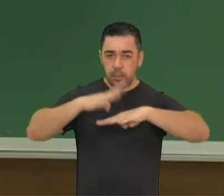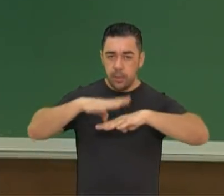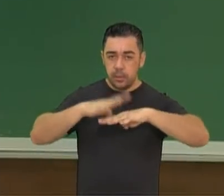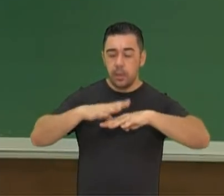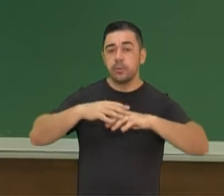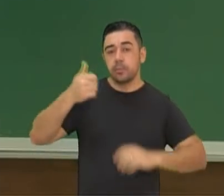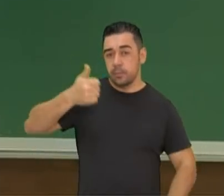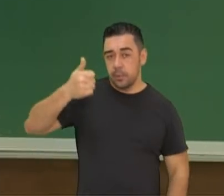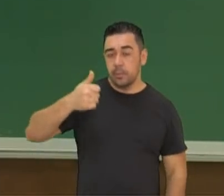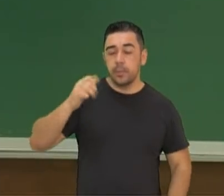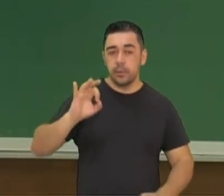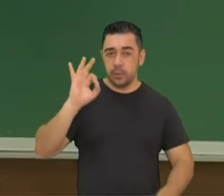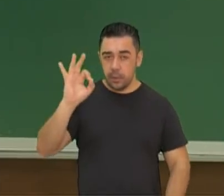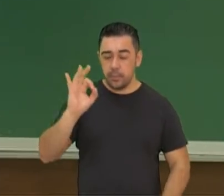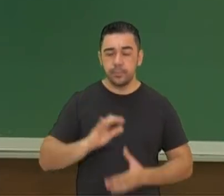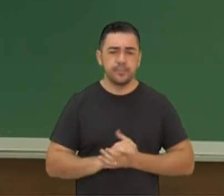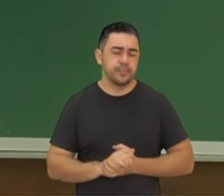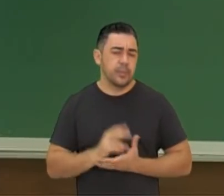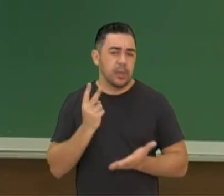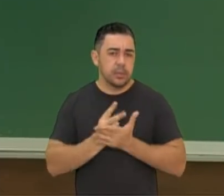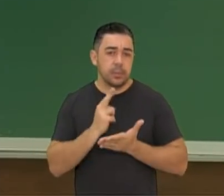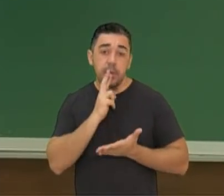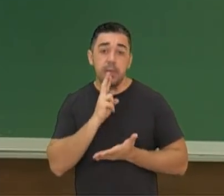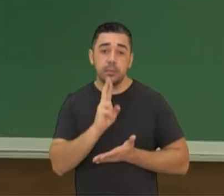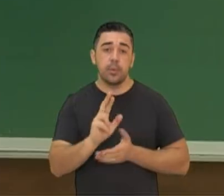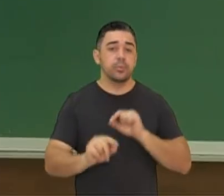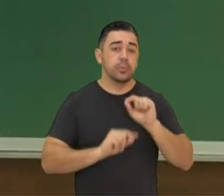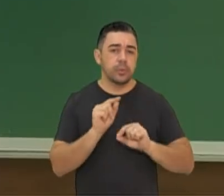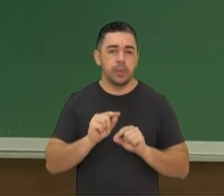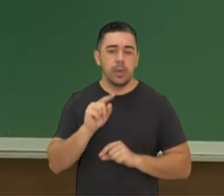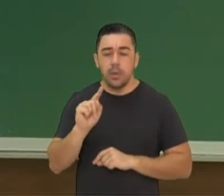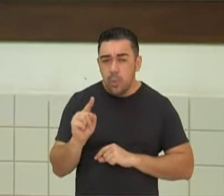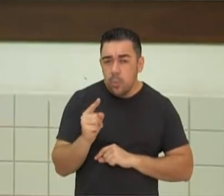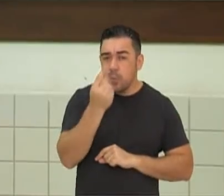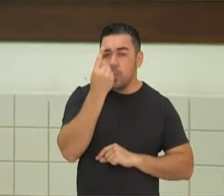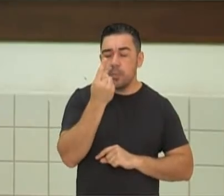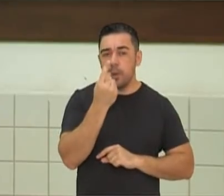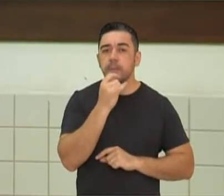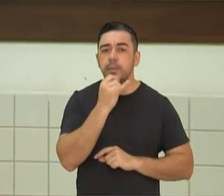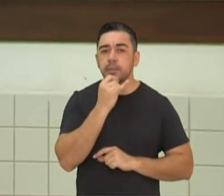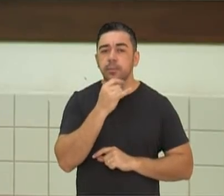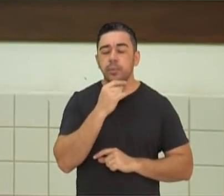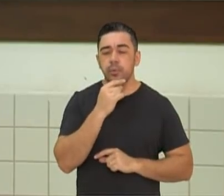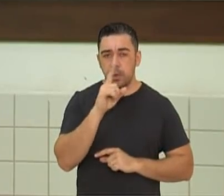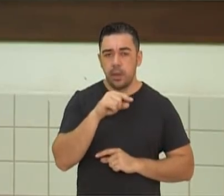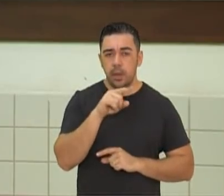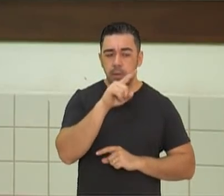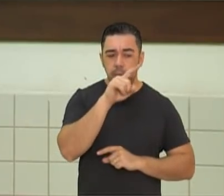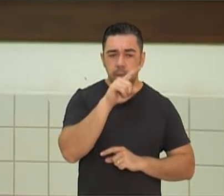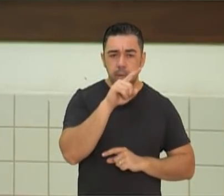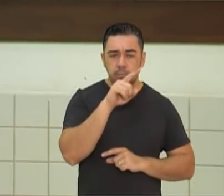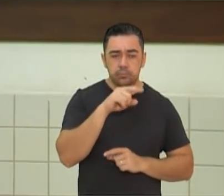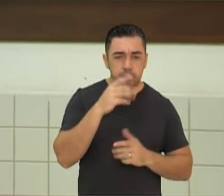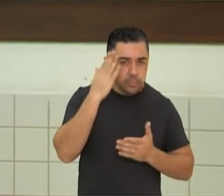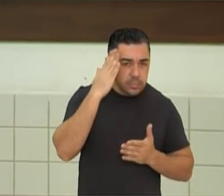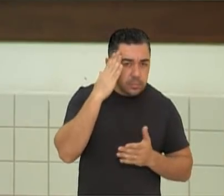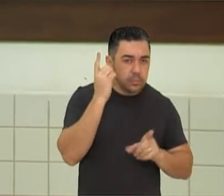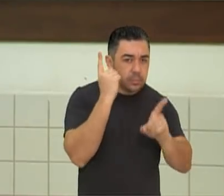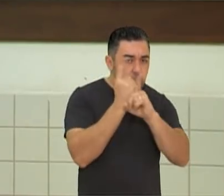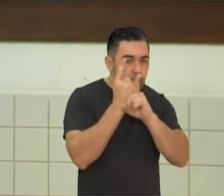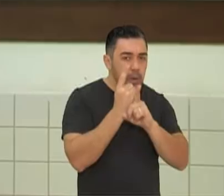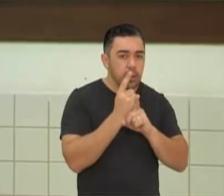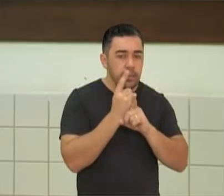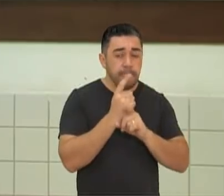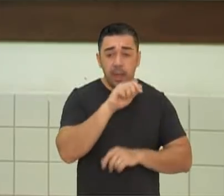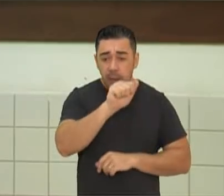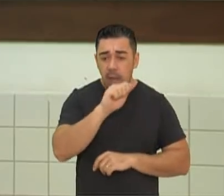grau, certo? Sempre são resolvidas tendo uma das letras como incógnita. Então, você tira da sua cabeça que você vai achar um valor para x, um valor para a, um valor